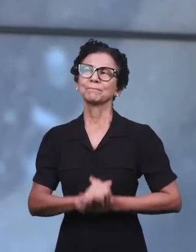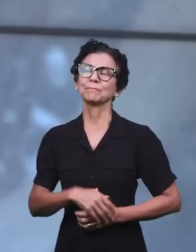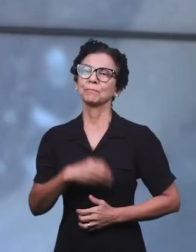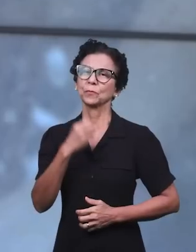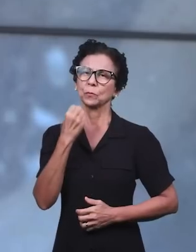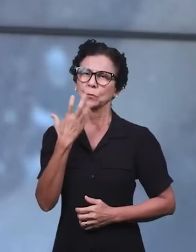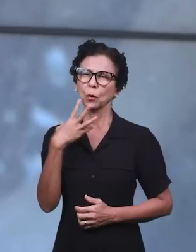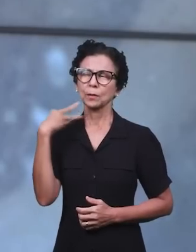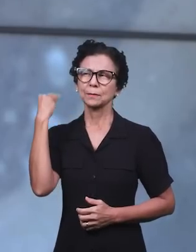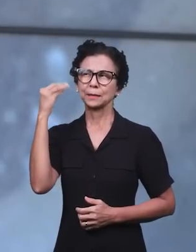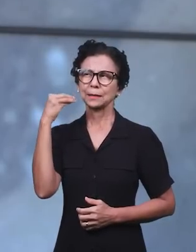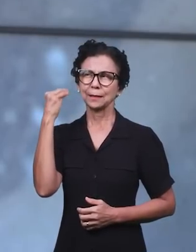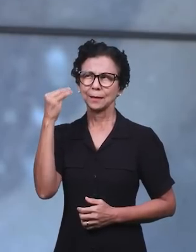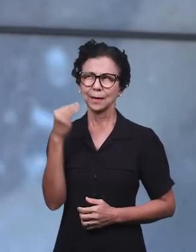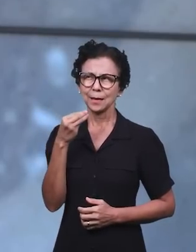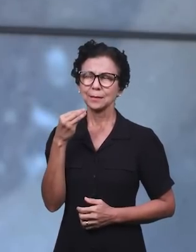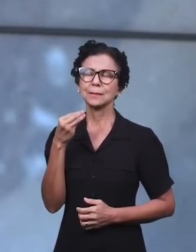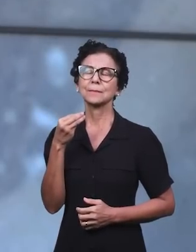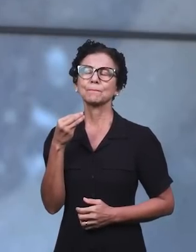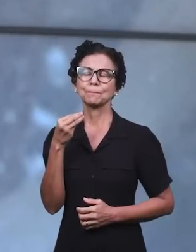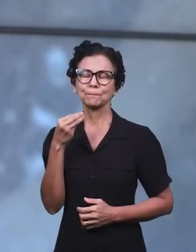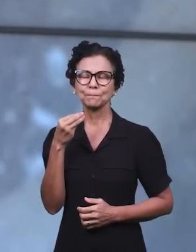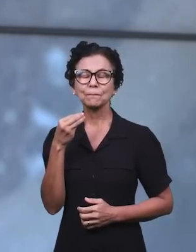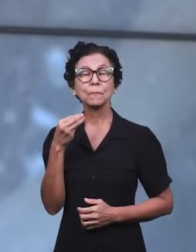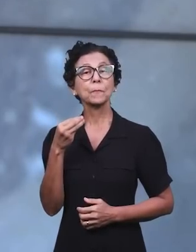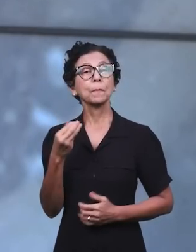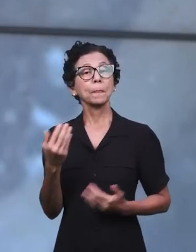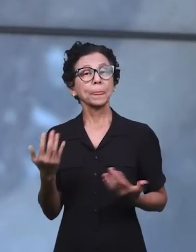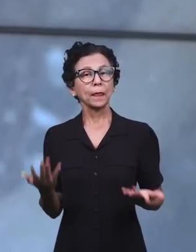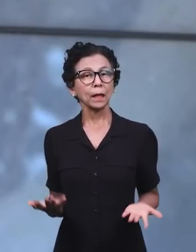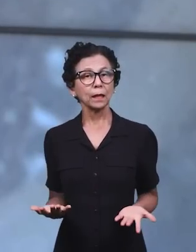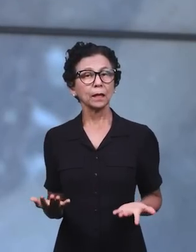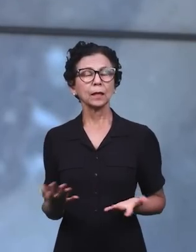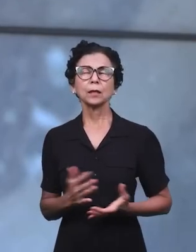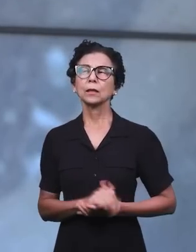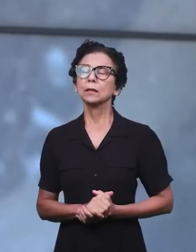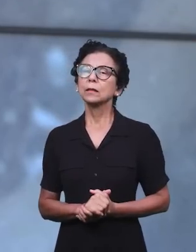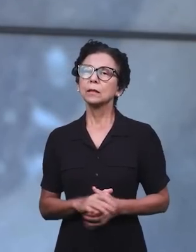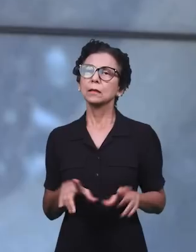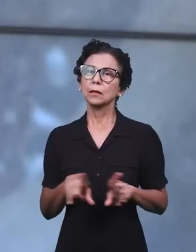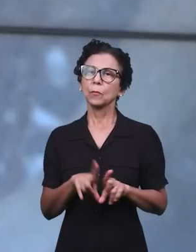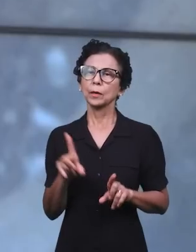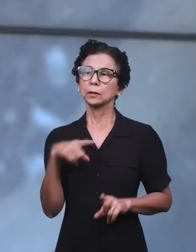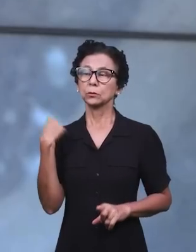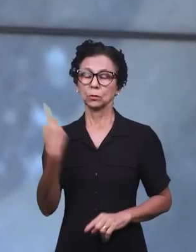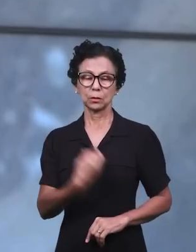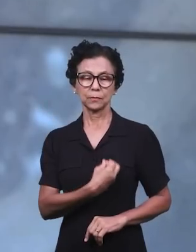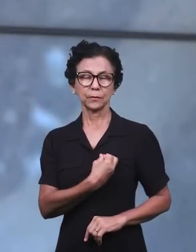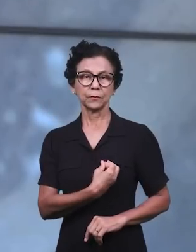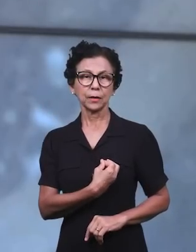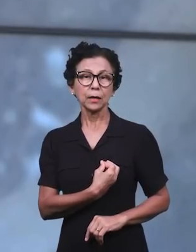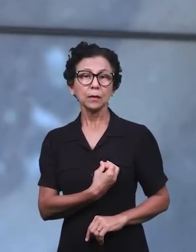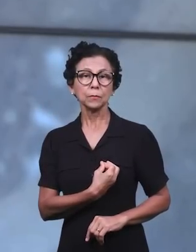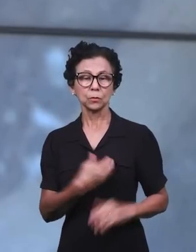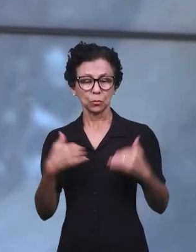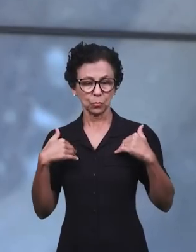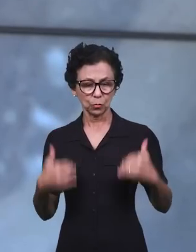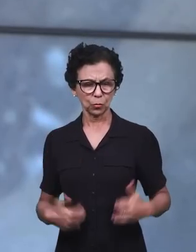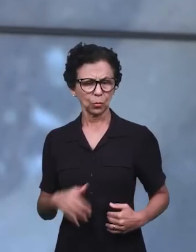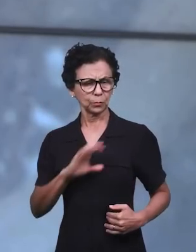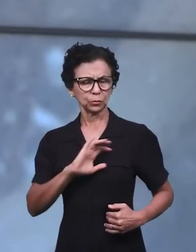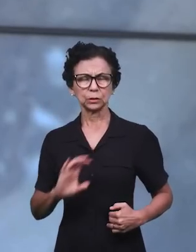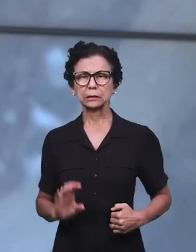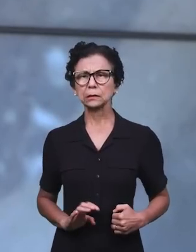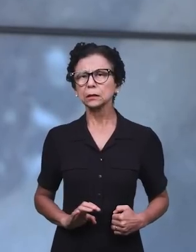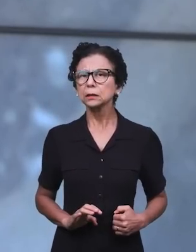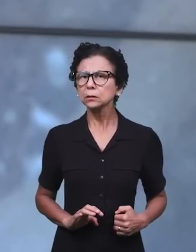saber que aquilo que nós vivemos, que é o corpo de Cristo, não é? A doutrina, não só uma doutrina, mas